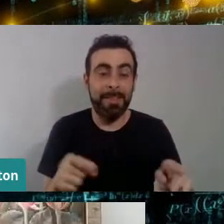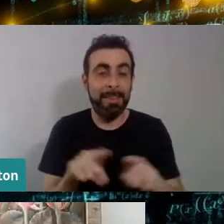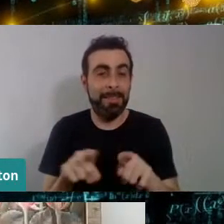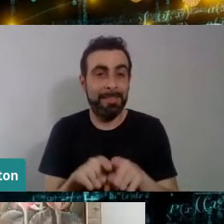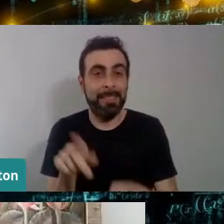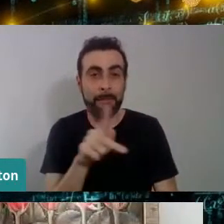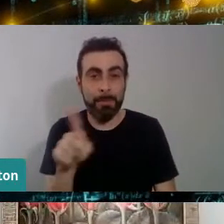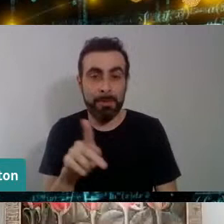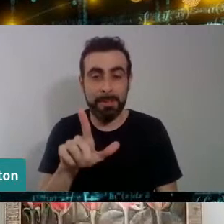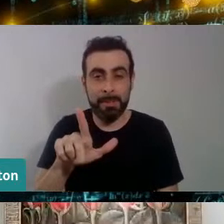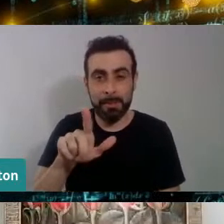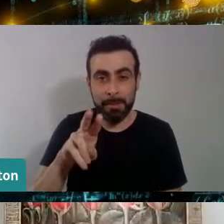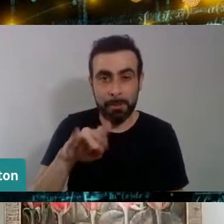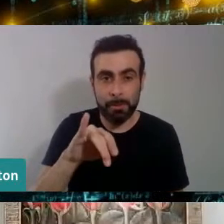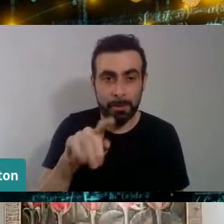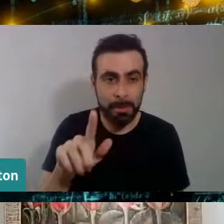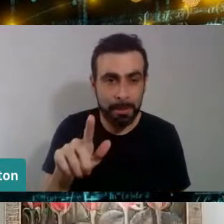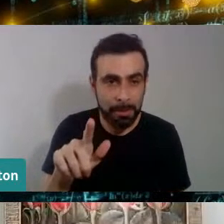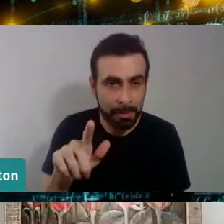professor Luiz Koga.